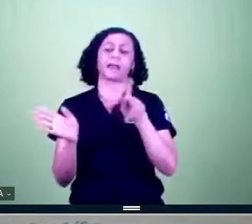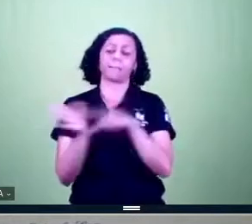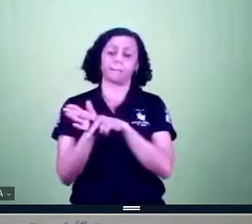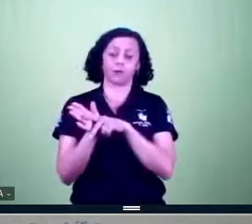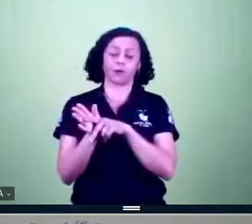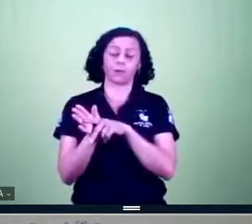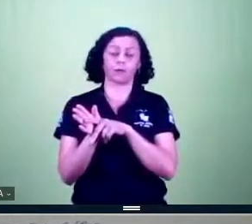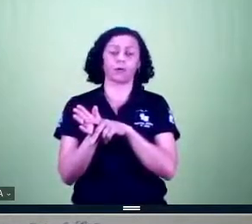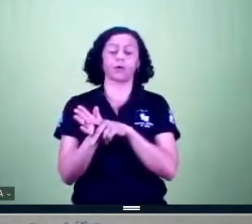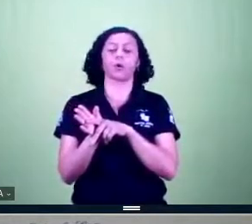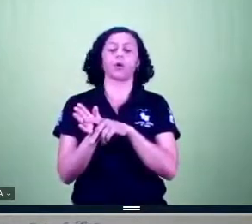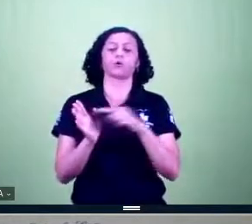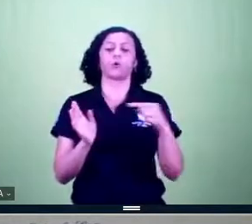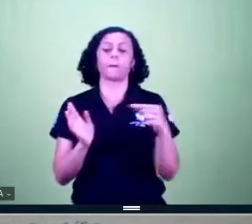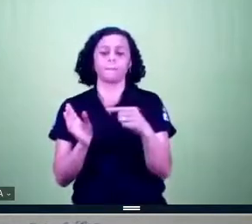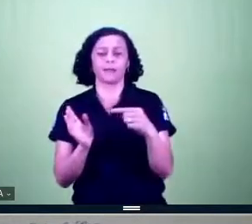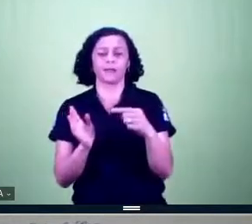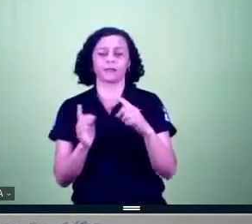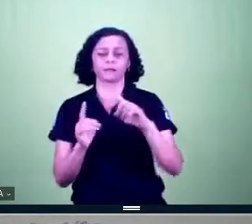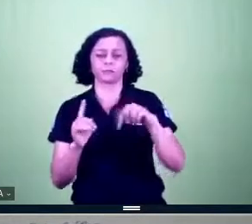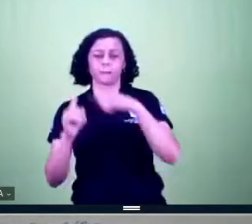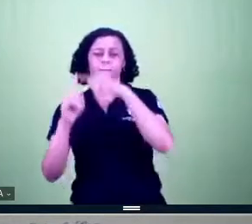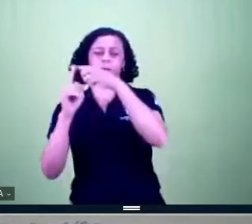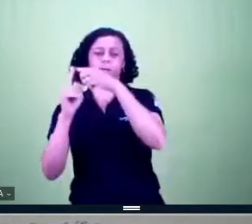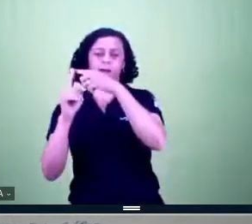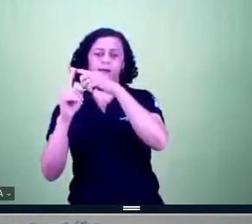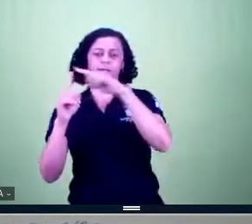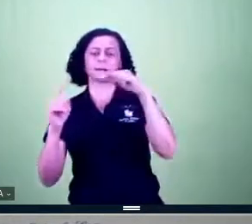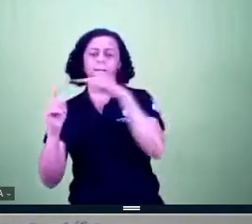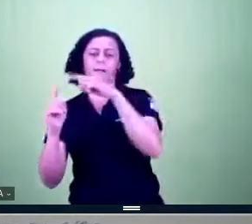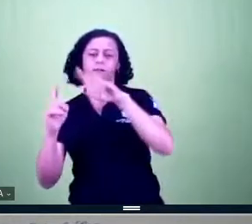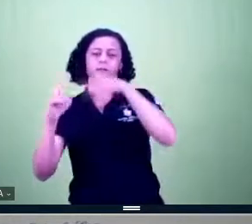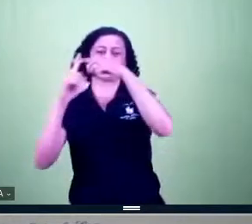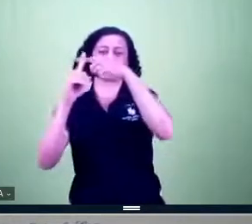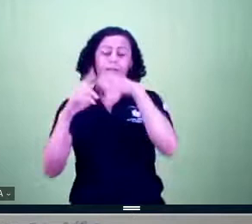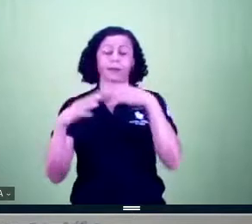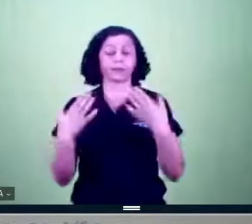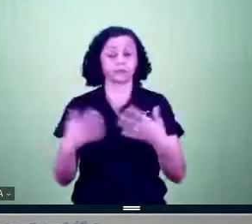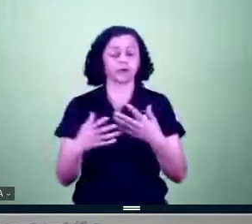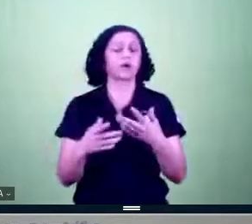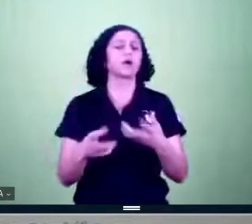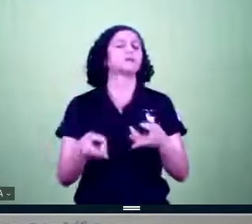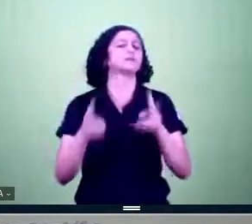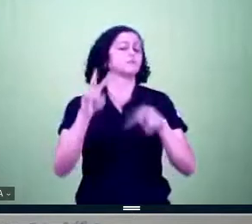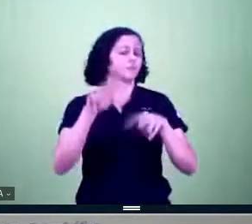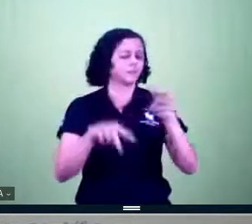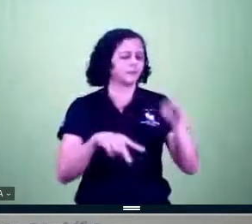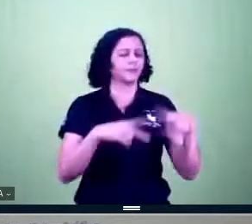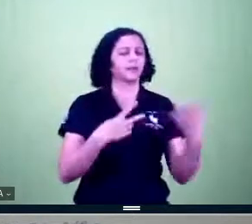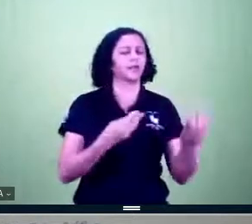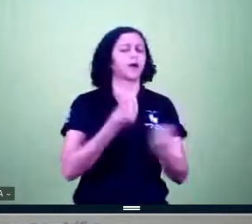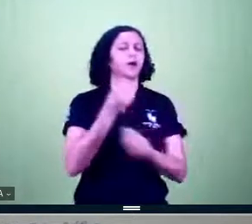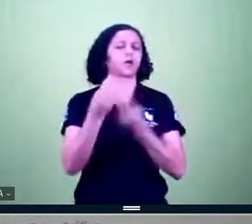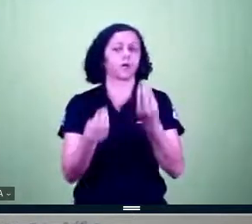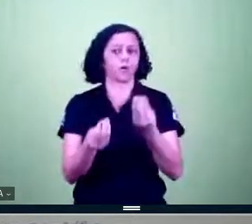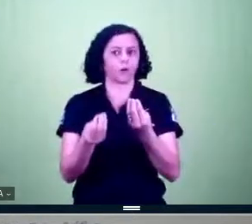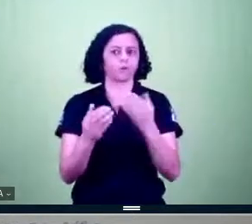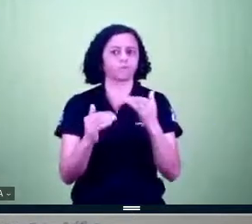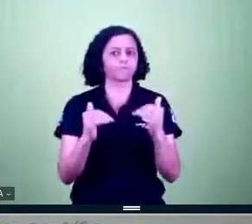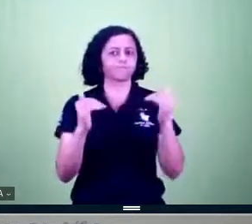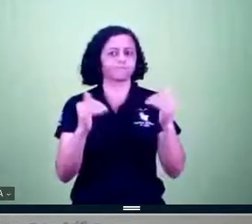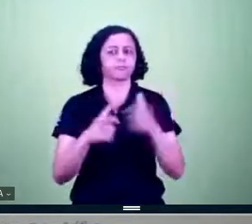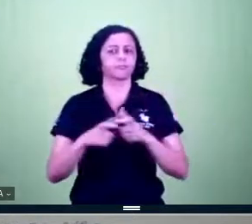mais. Menos para o mais. Isso é básico dos circuitos. Eu falei, vamos acompanhar até nas técnicas mais avançadas dos